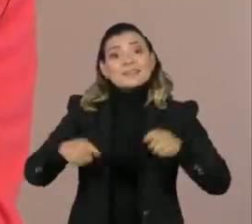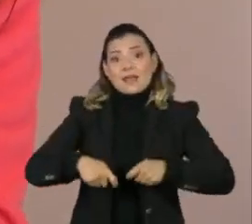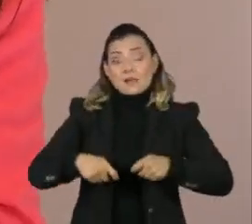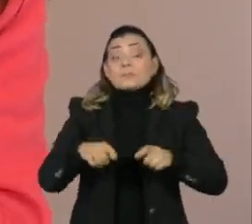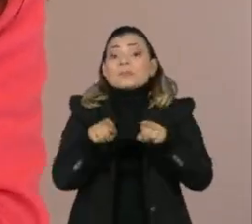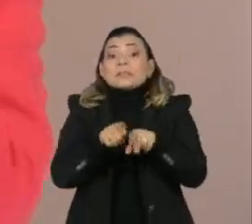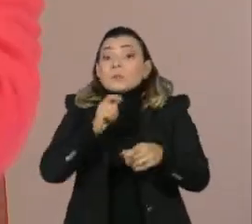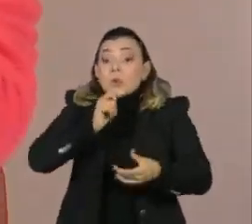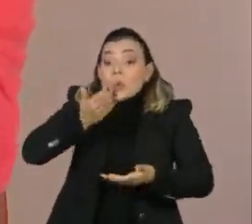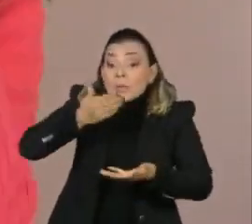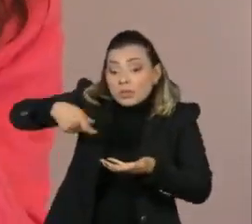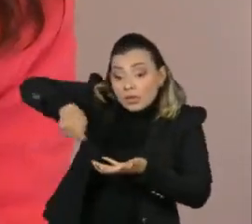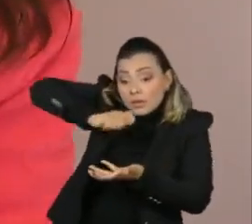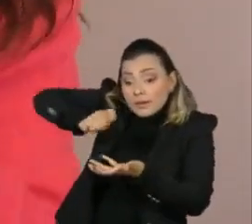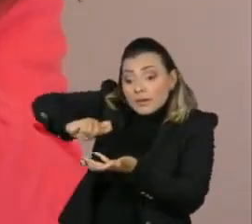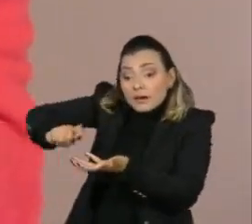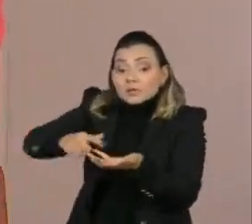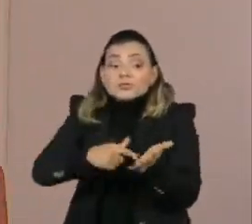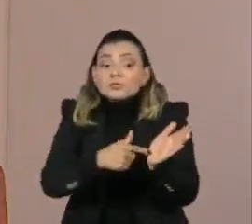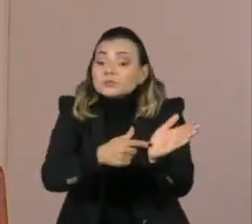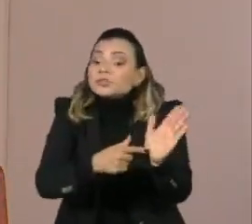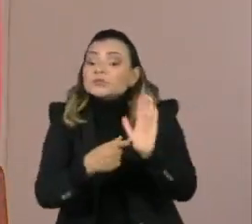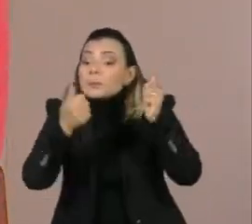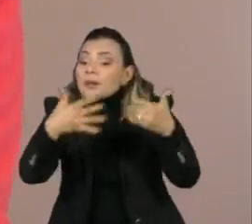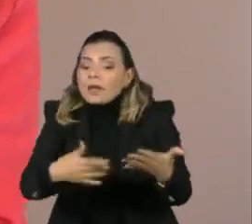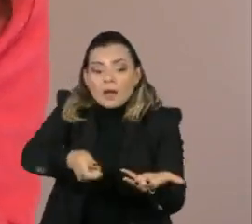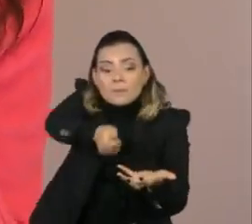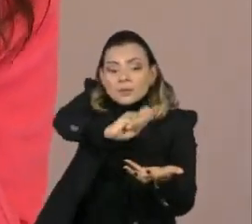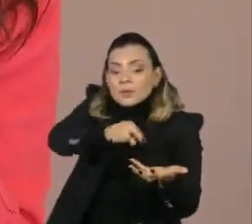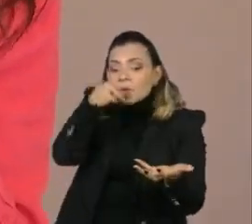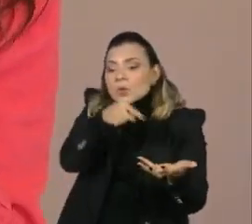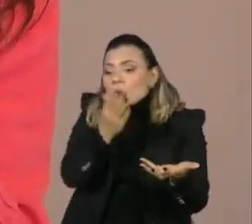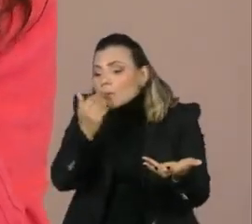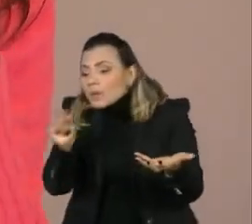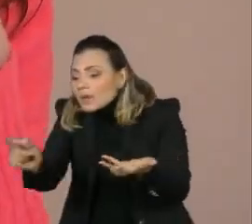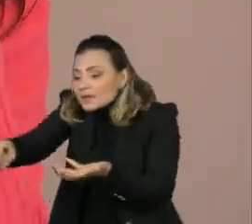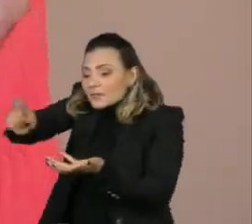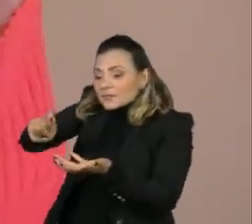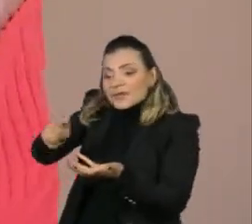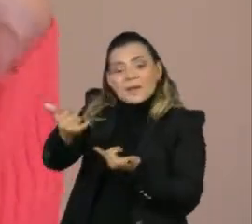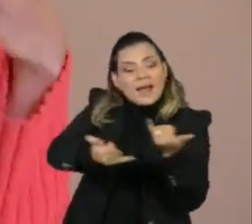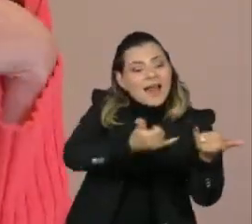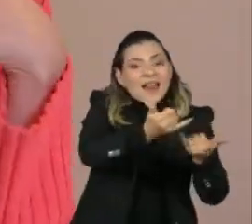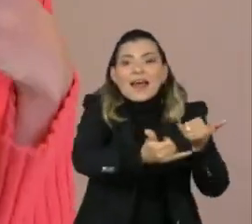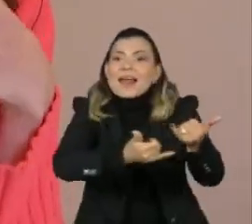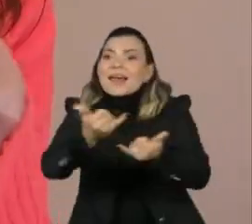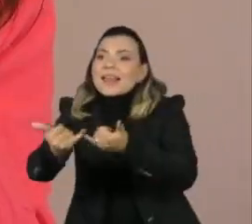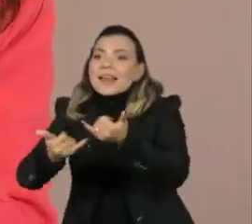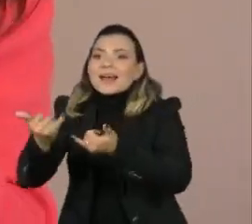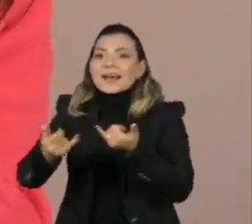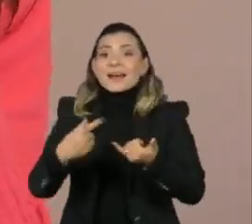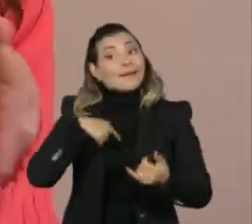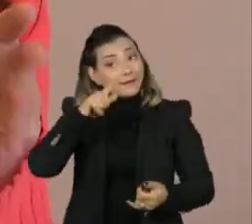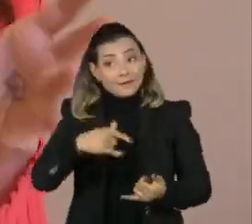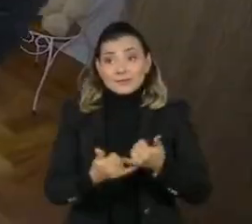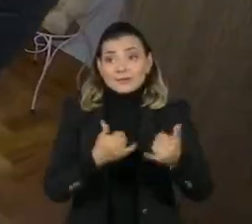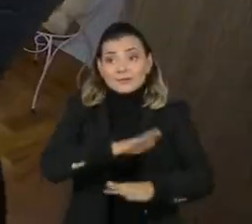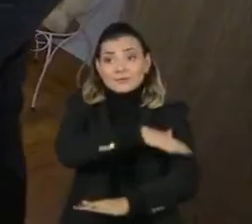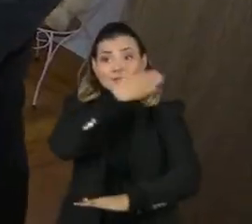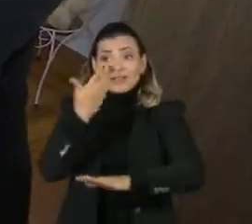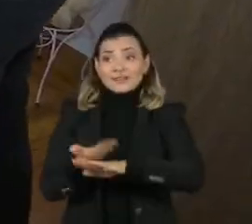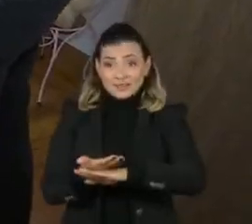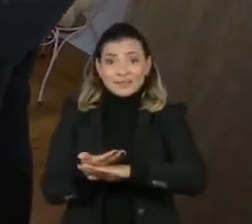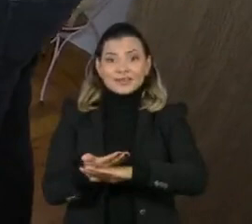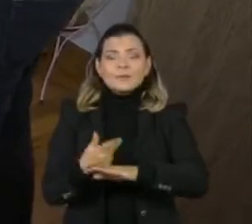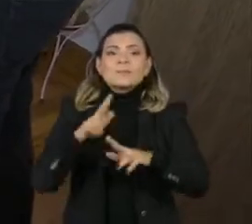a hora que você tá colocando a comida você explicar comida mas transformais uma brincadeira então eu acho que a gente vai diluindo brincar o dia inteiro